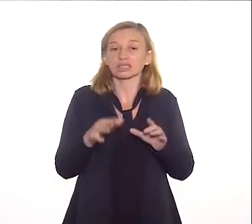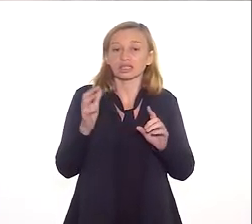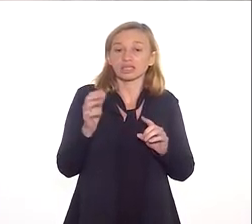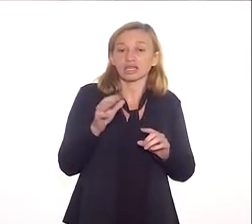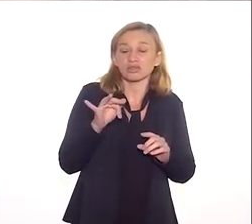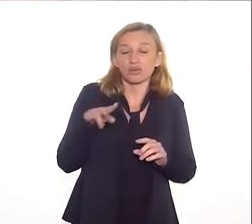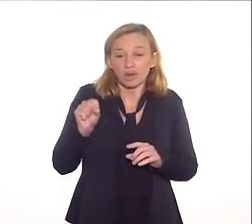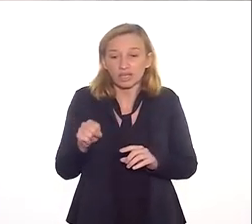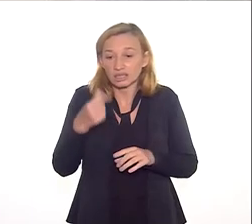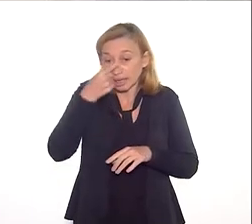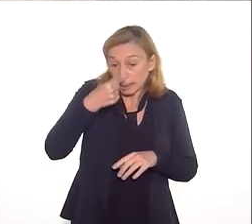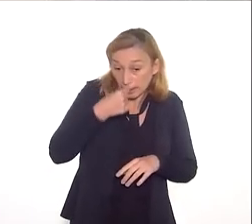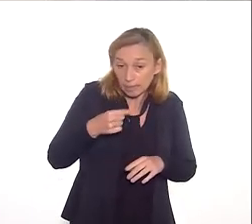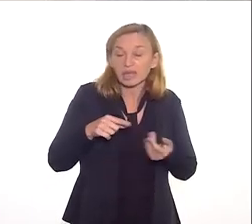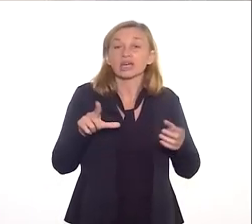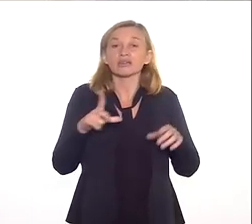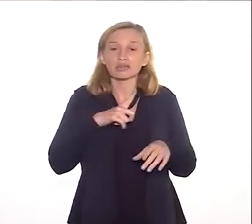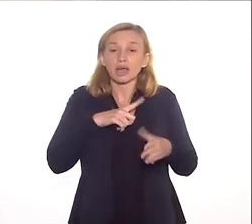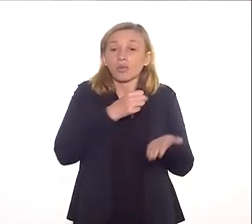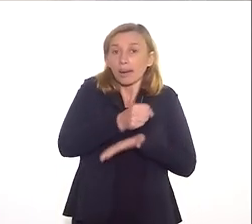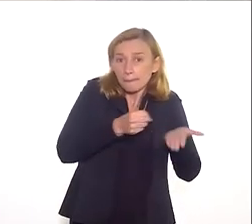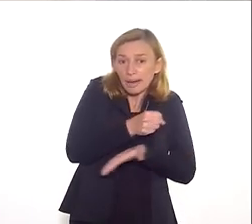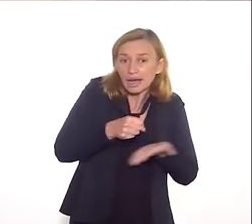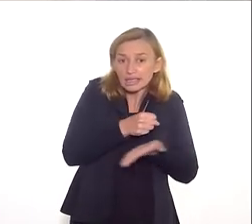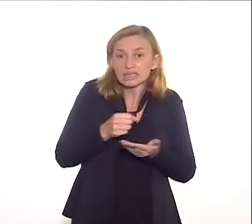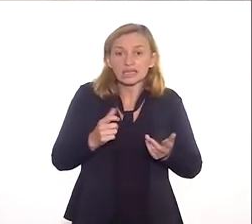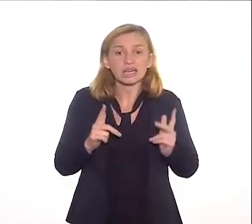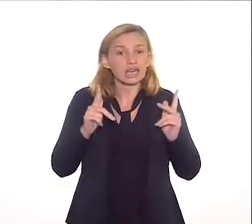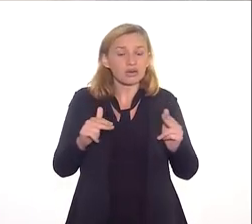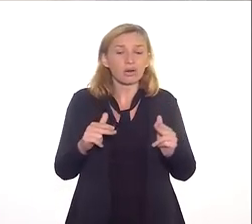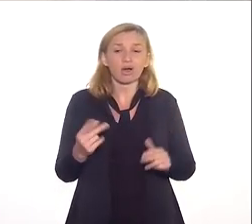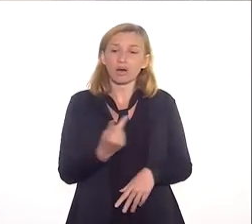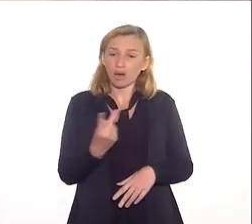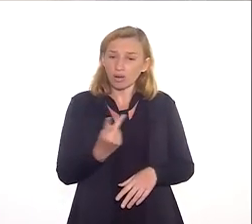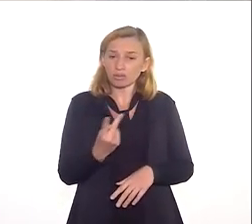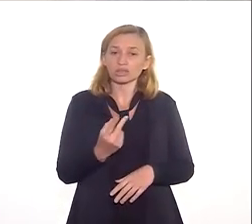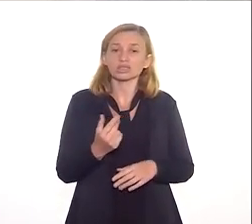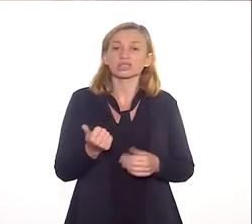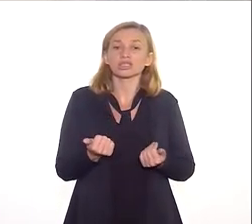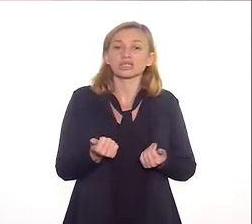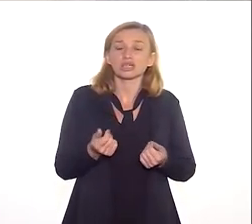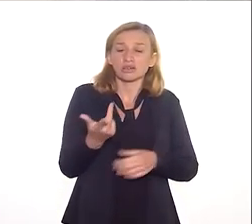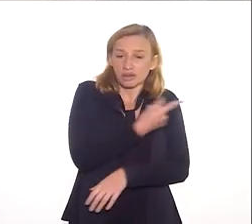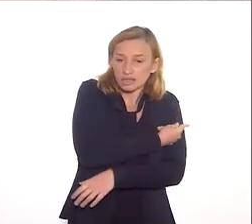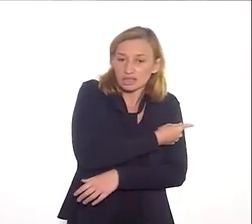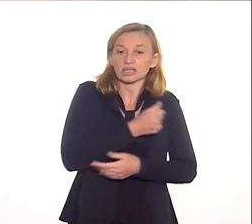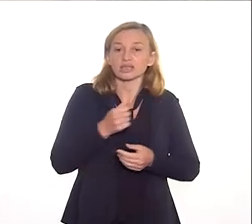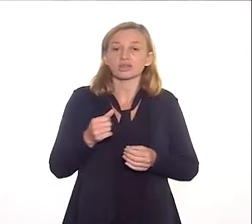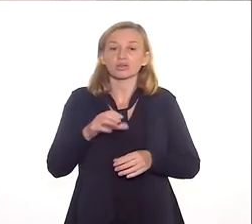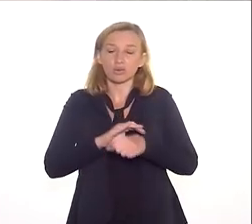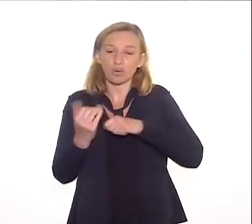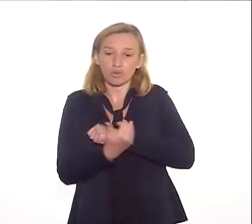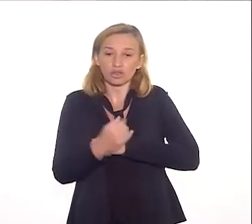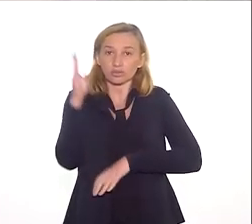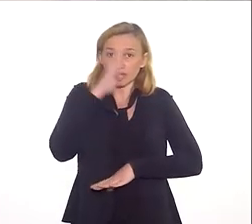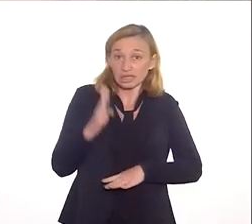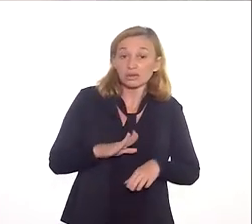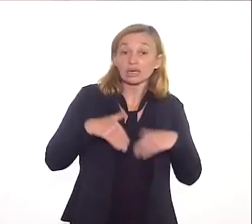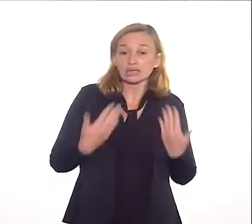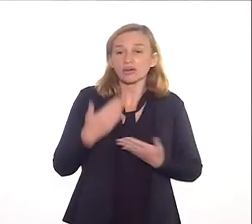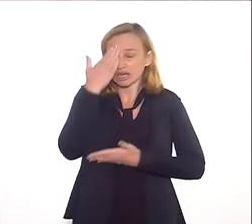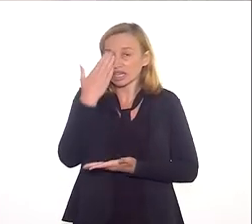vacina da influenza, da gripe, né? Ela tem uma base que é muito semelhante a uma dessas vacinas que estão sendo preconizadas para o Covid no